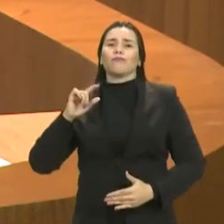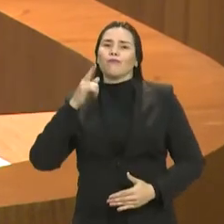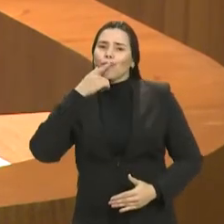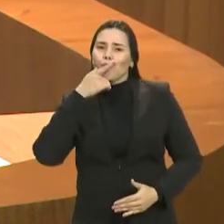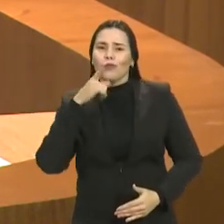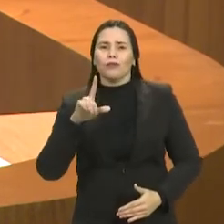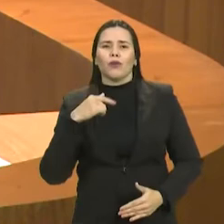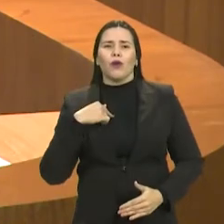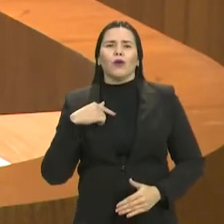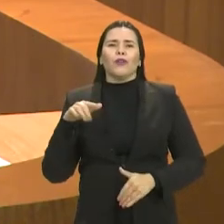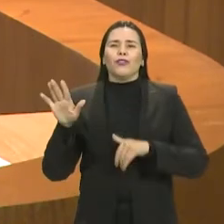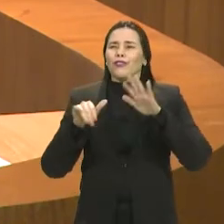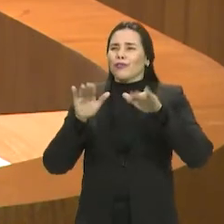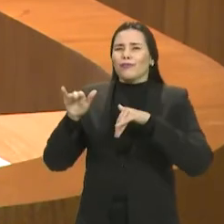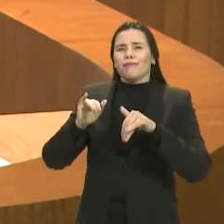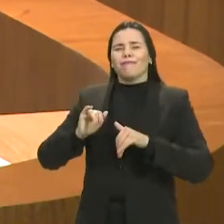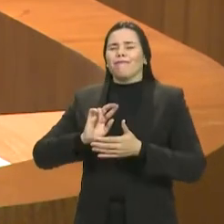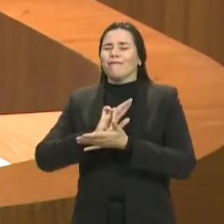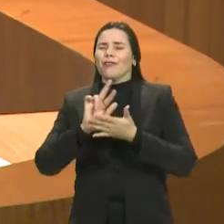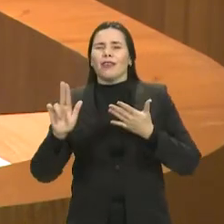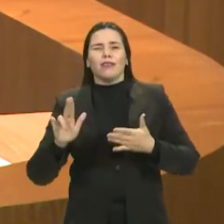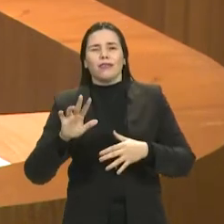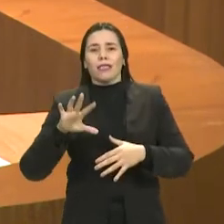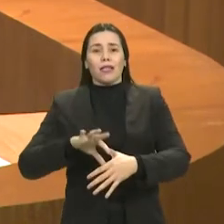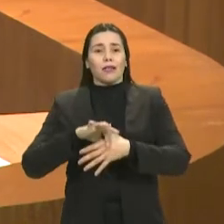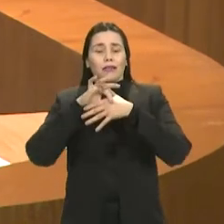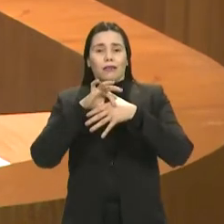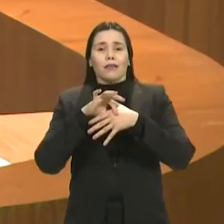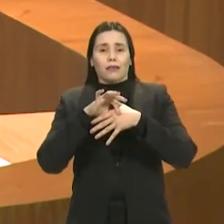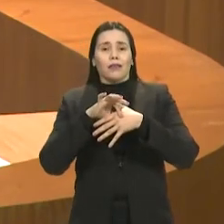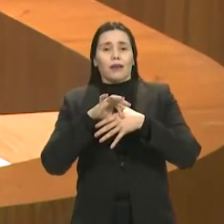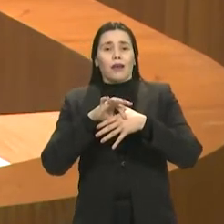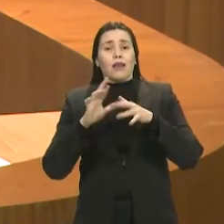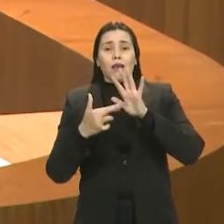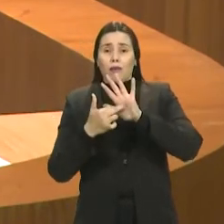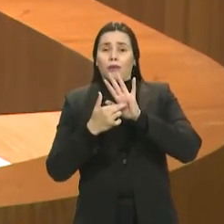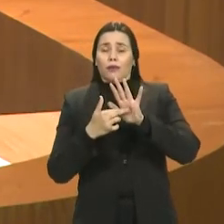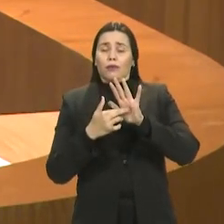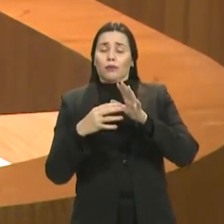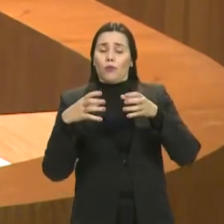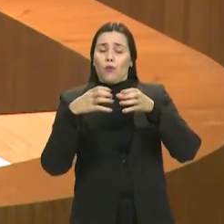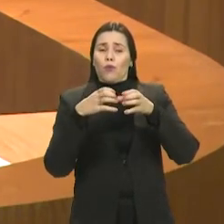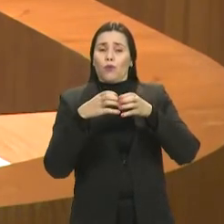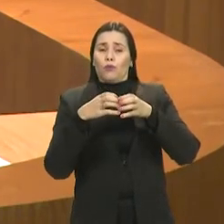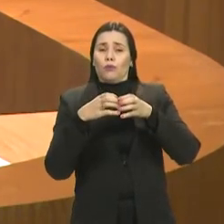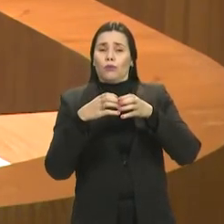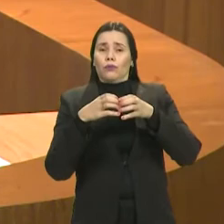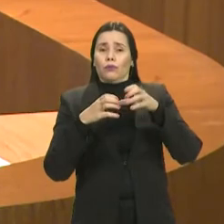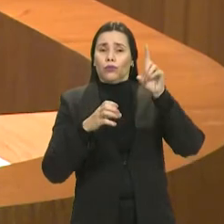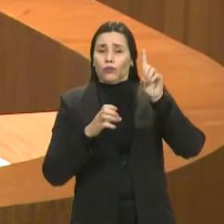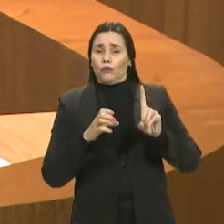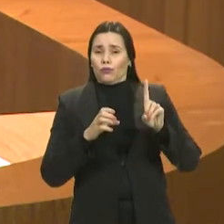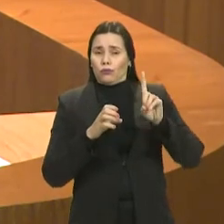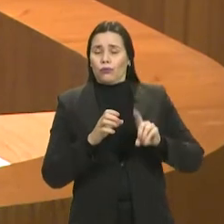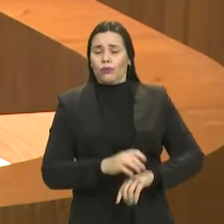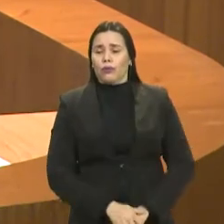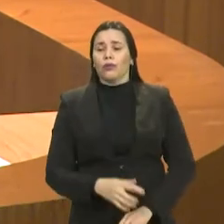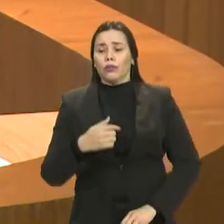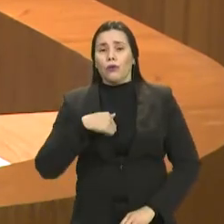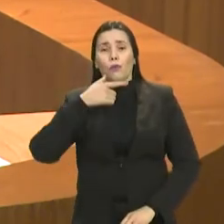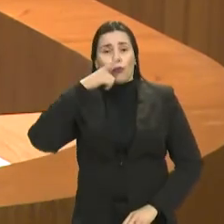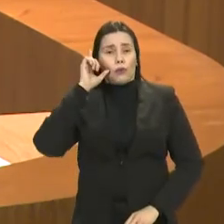atrair várias lideranças de direita ontem né conseguimos para a glória do